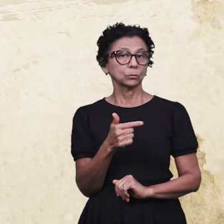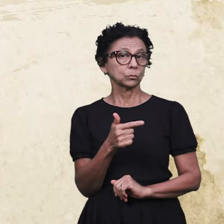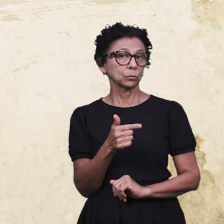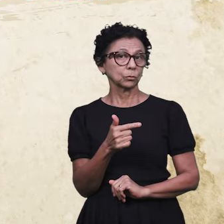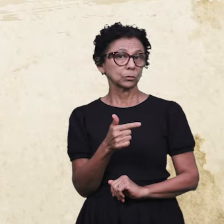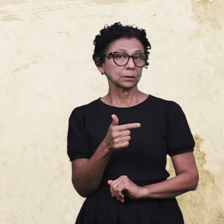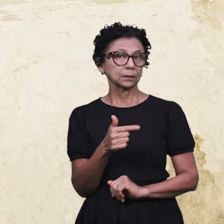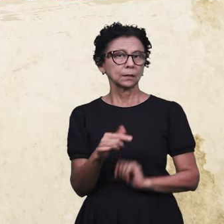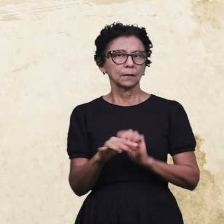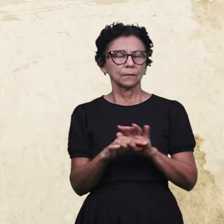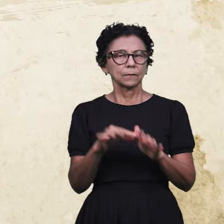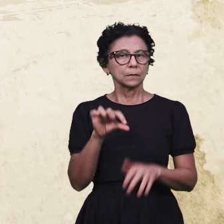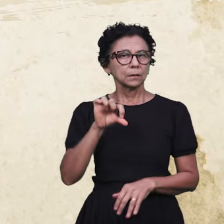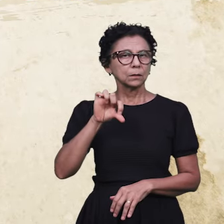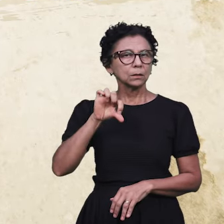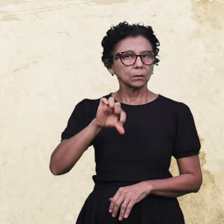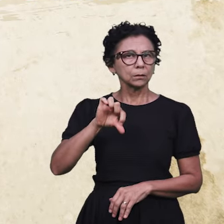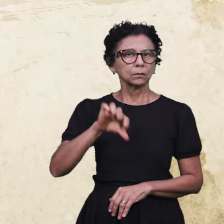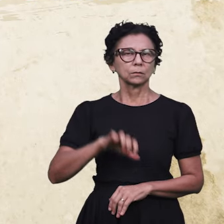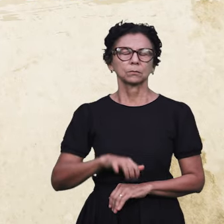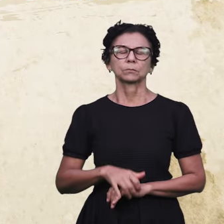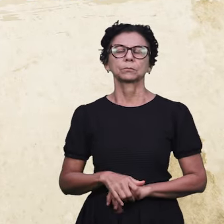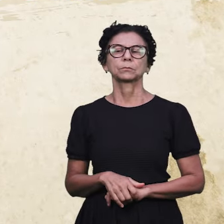12, verso